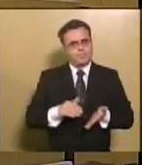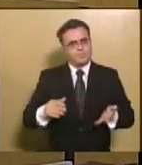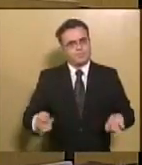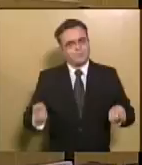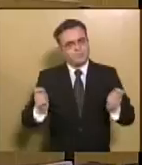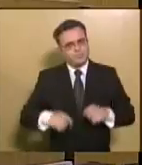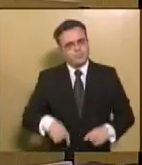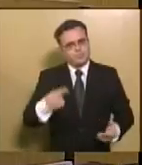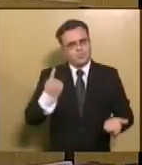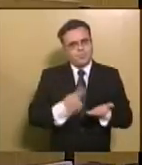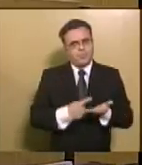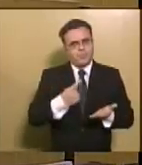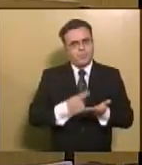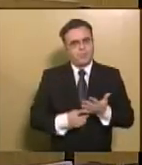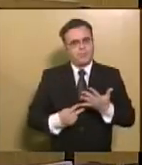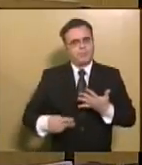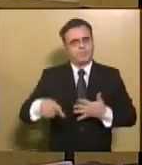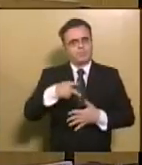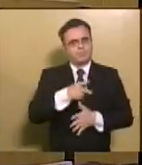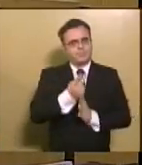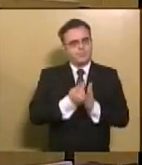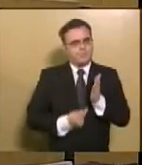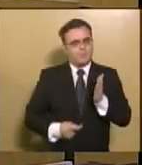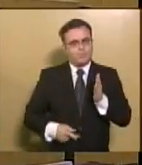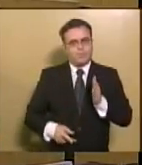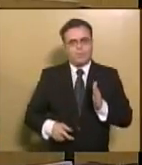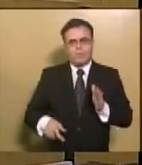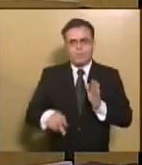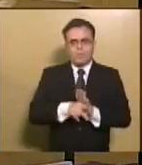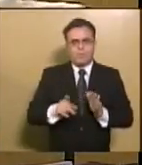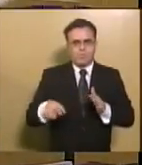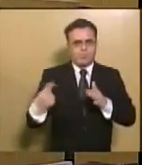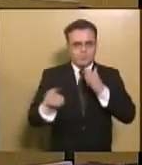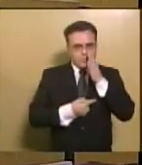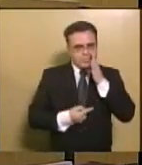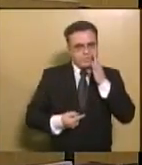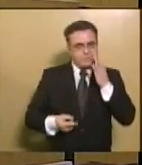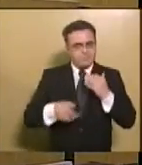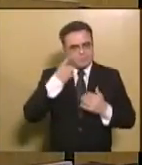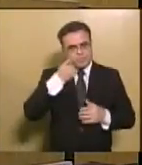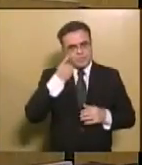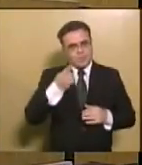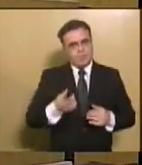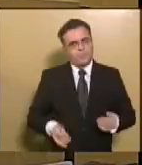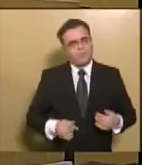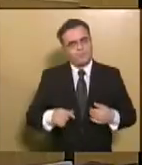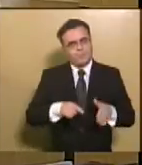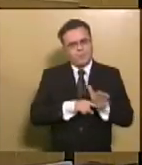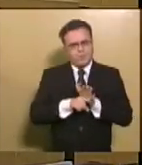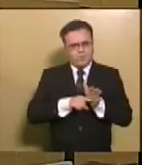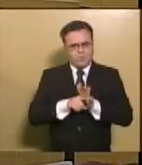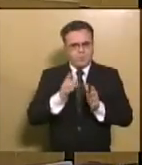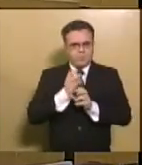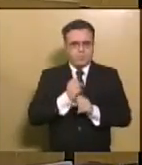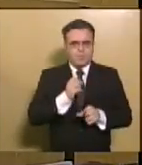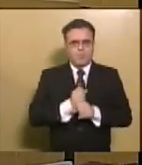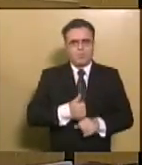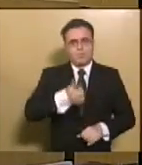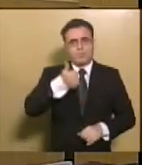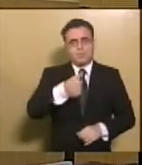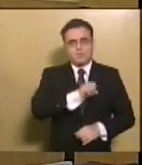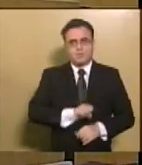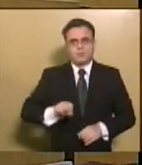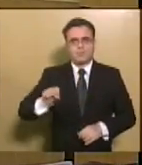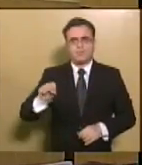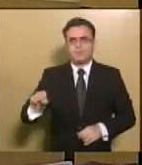dê prioridade aos projetos dos colegas parlamentares. Nós fizemos um levantamento e percebemos que no primeiro semestre a